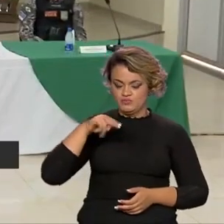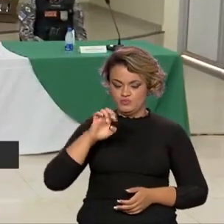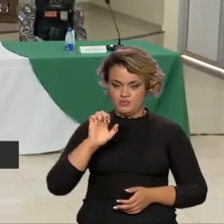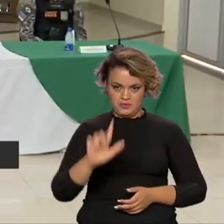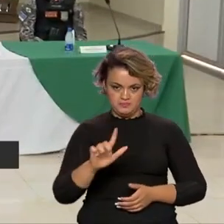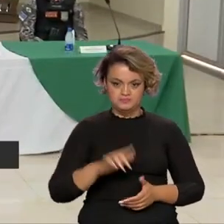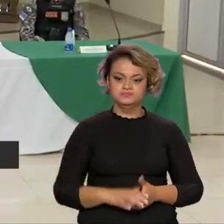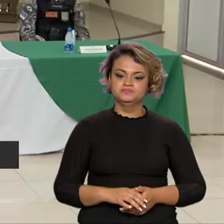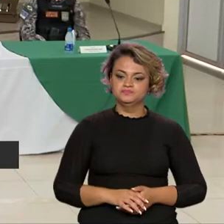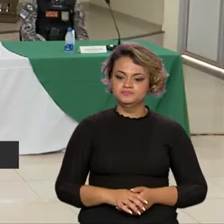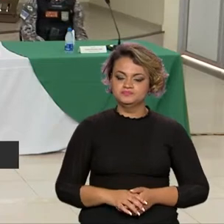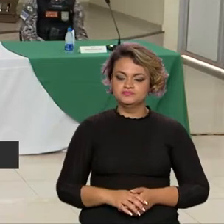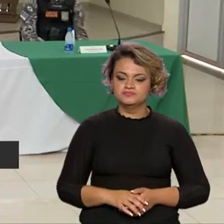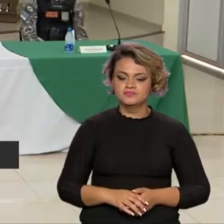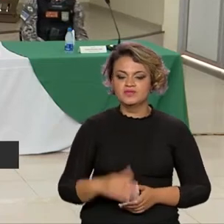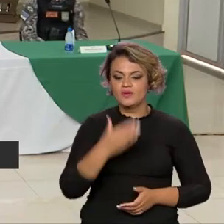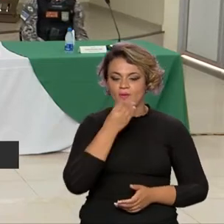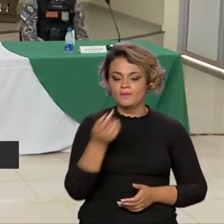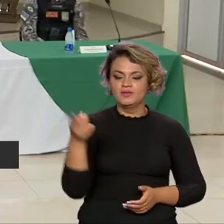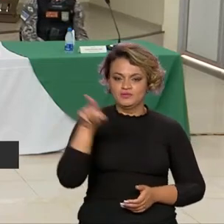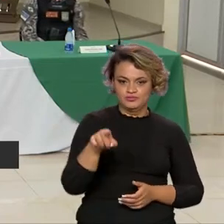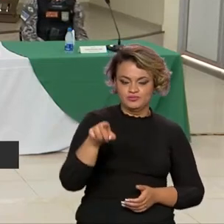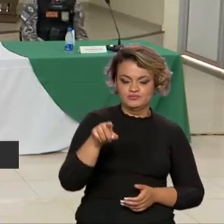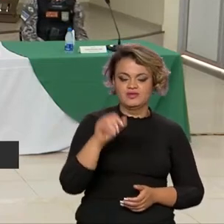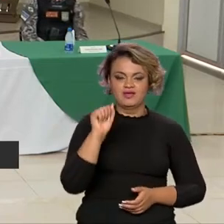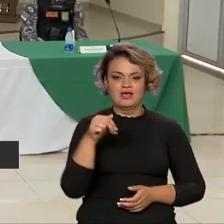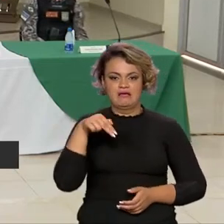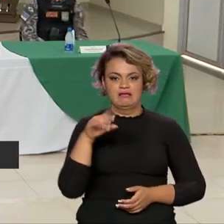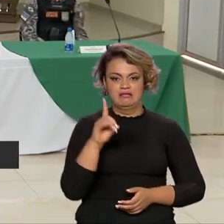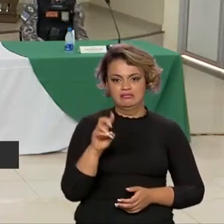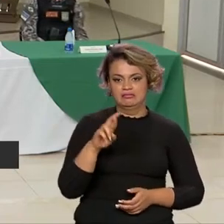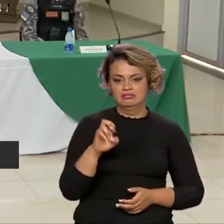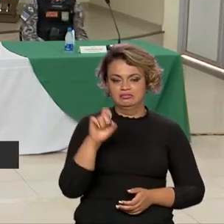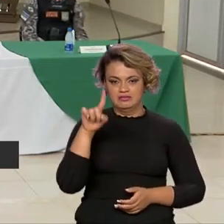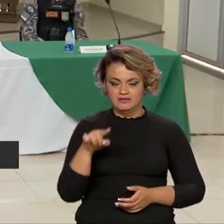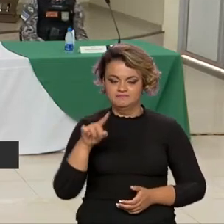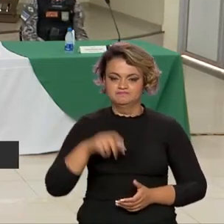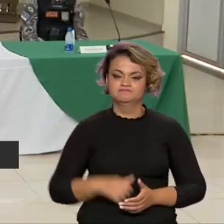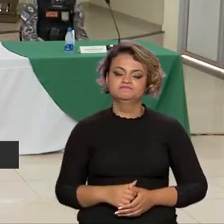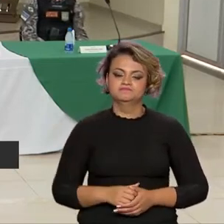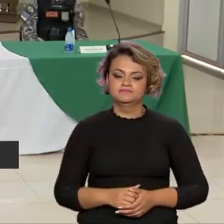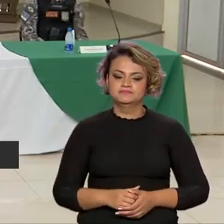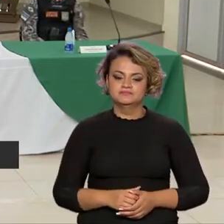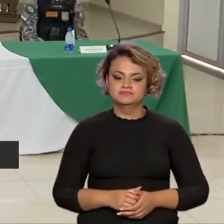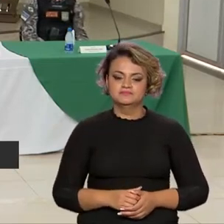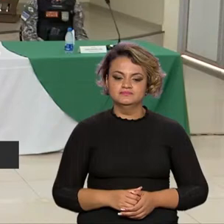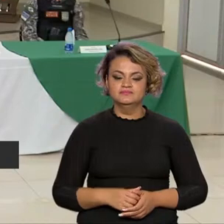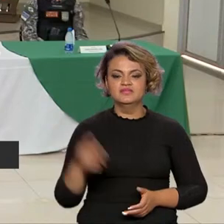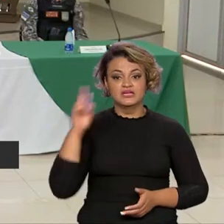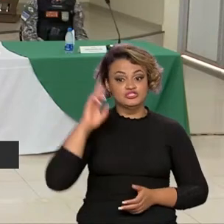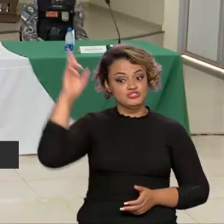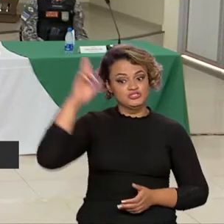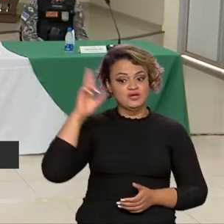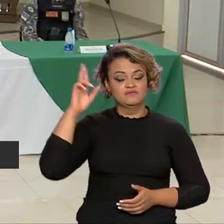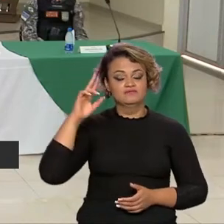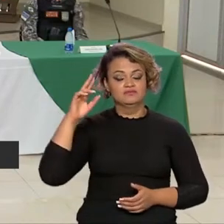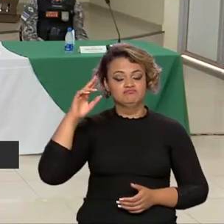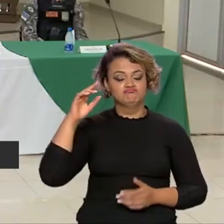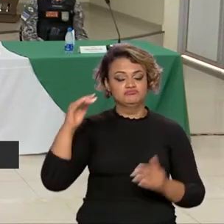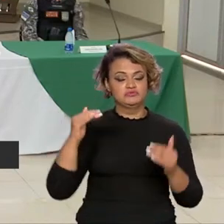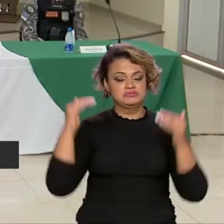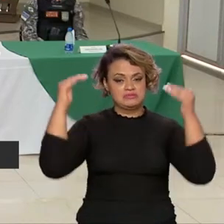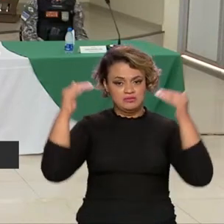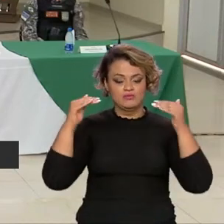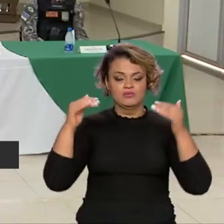Comando Conjunto. Brigadeiro do Ar, André Gustavo Fernandes Peçanha. Chefe do Estado-Maior